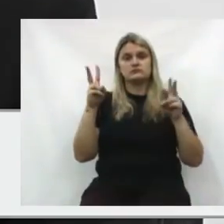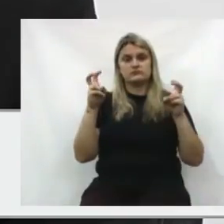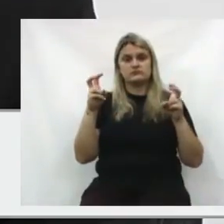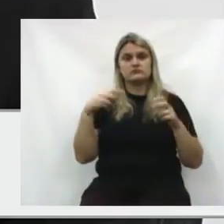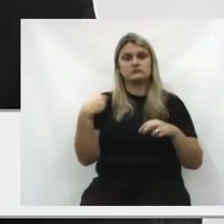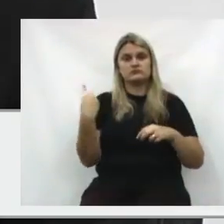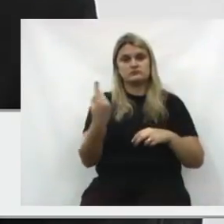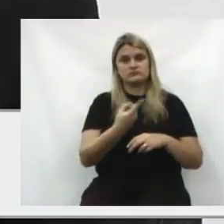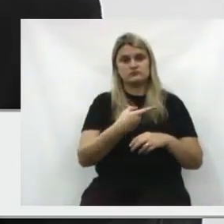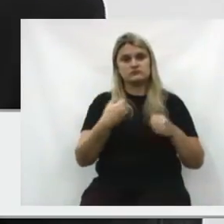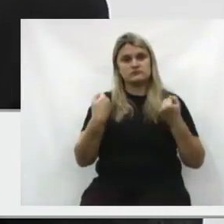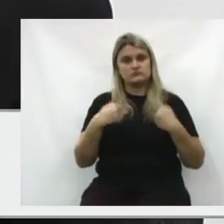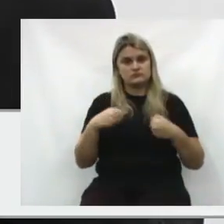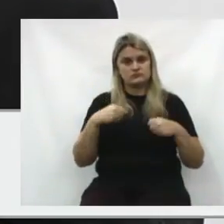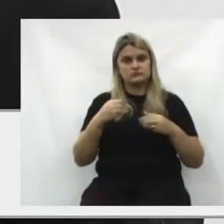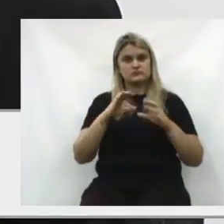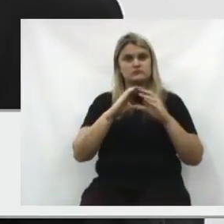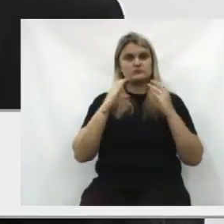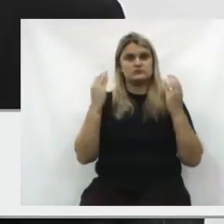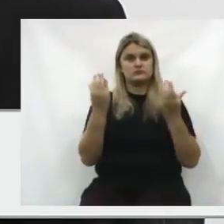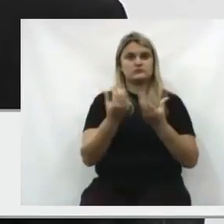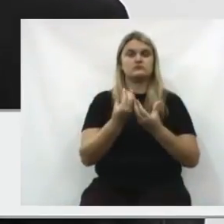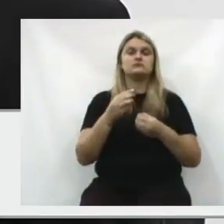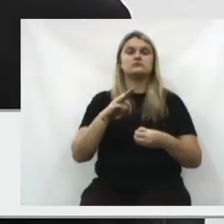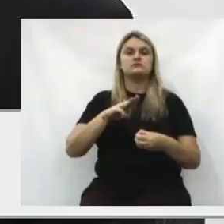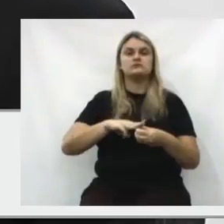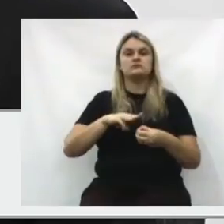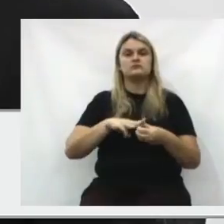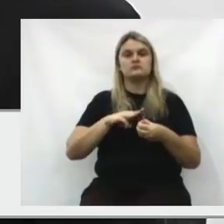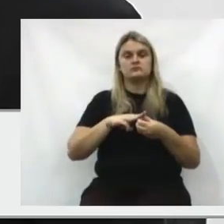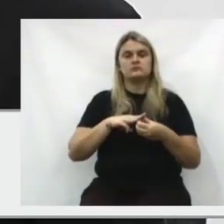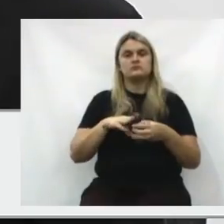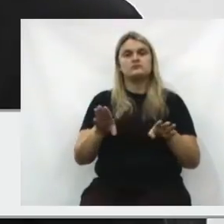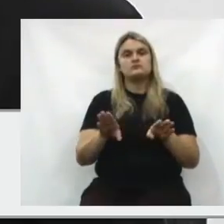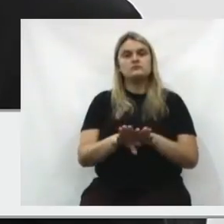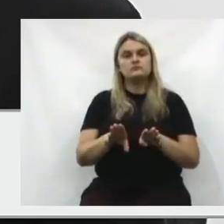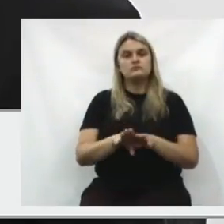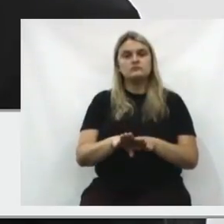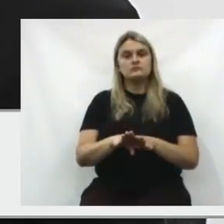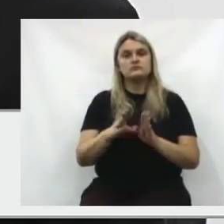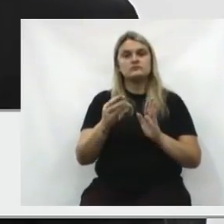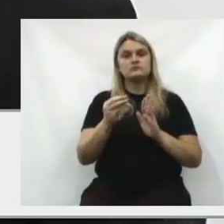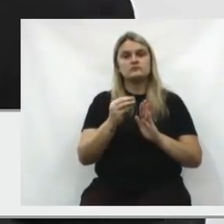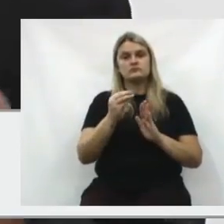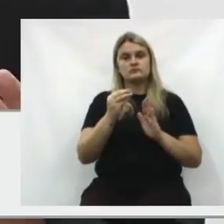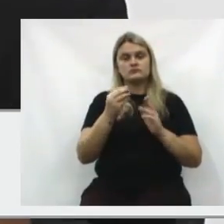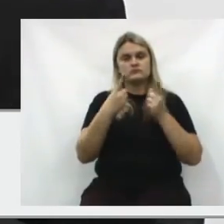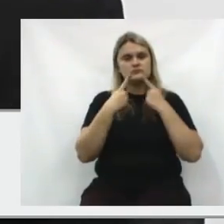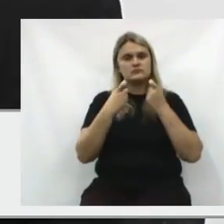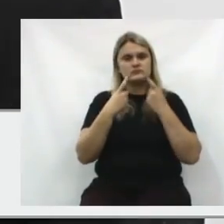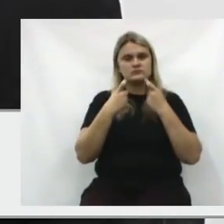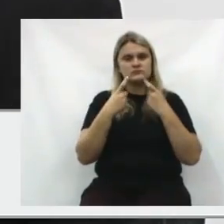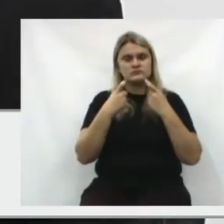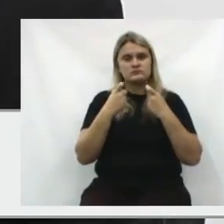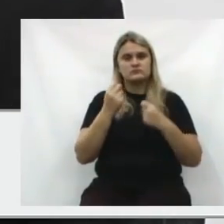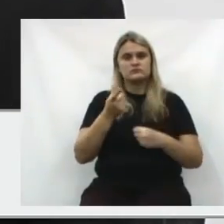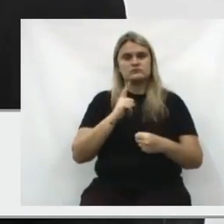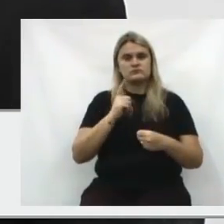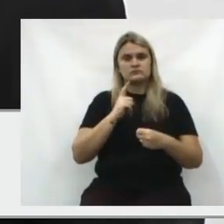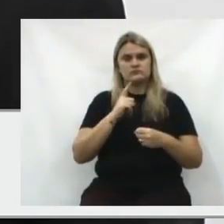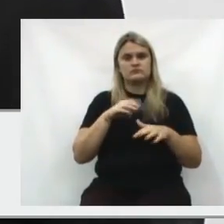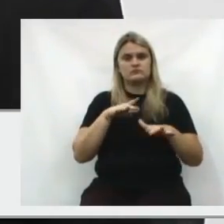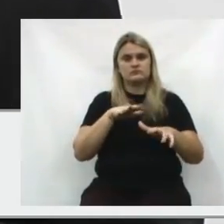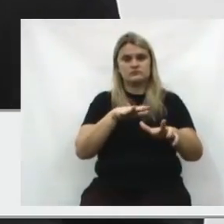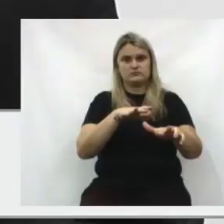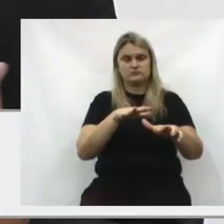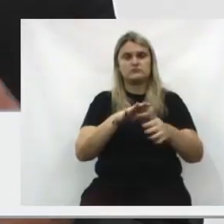a nota de repúdio, que deveremos, nós, Câmara Municipal, né, além da nota de repúdio,